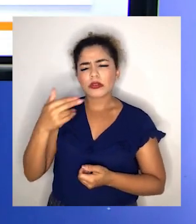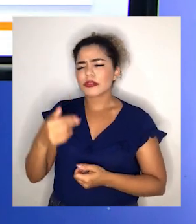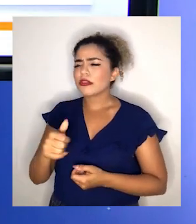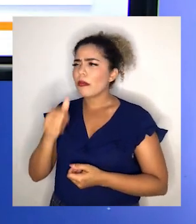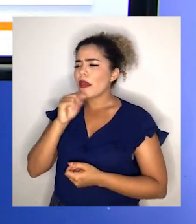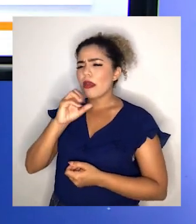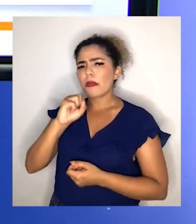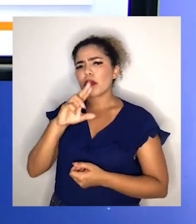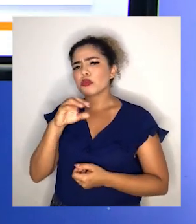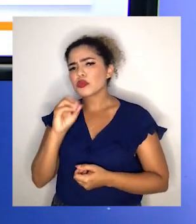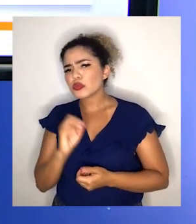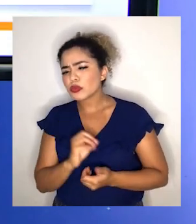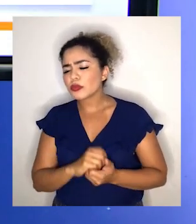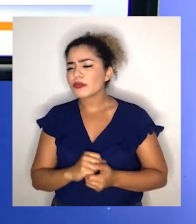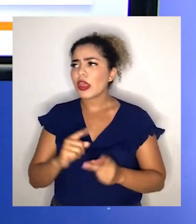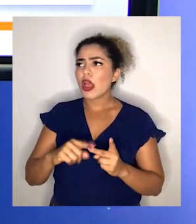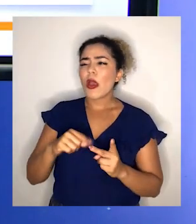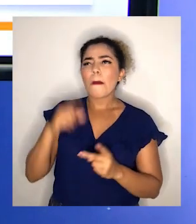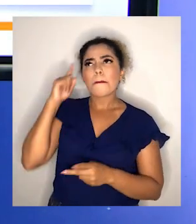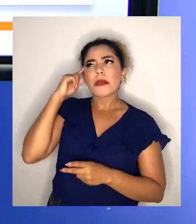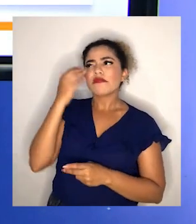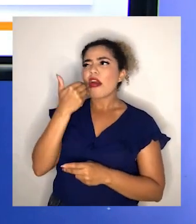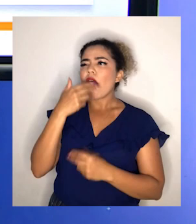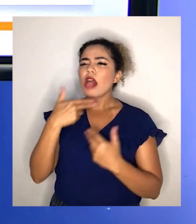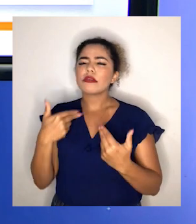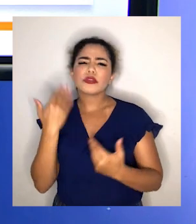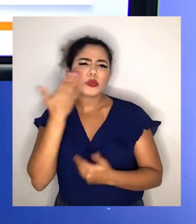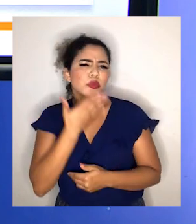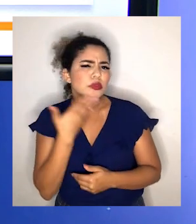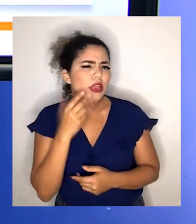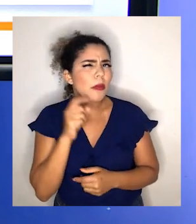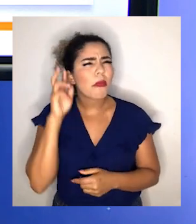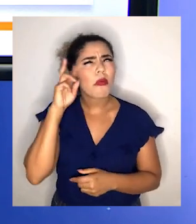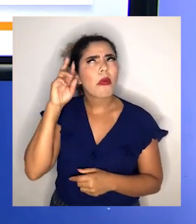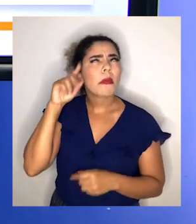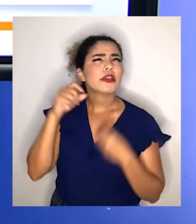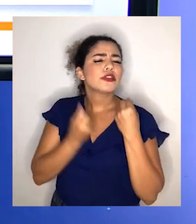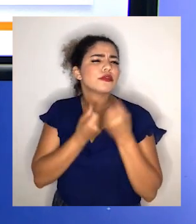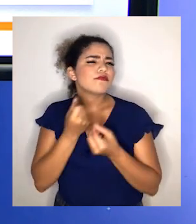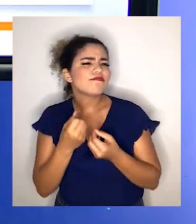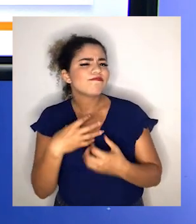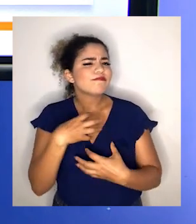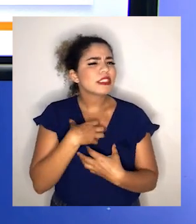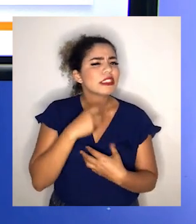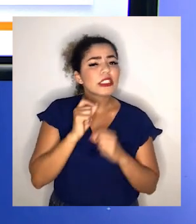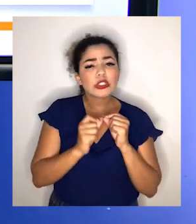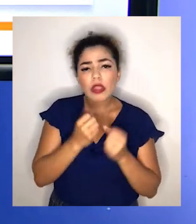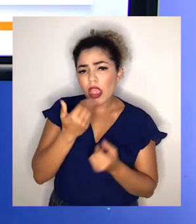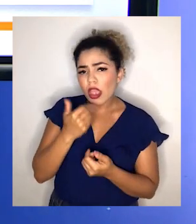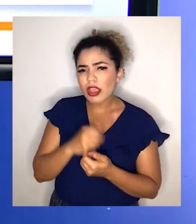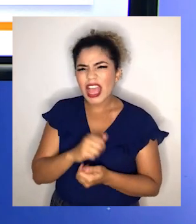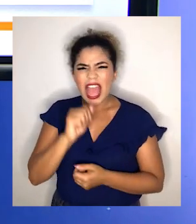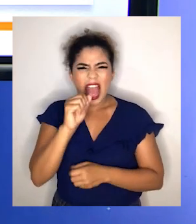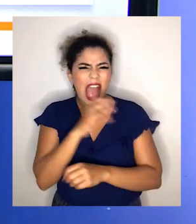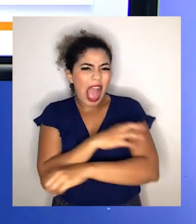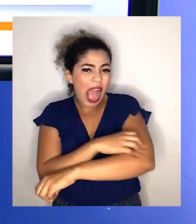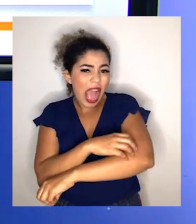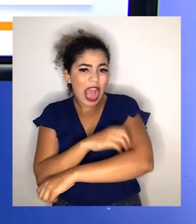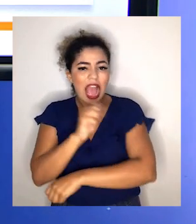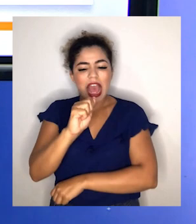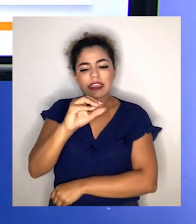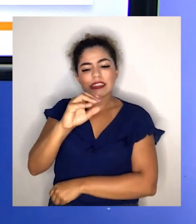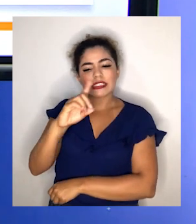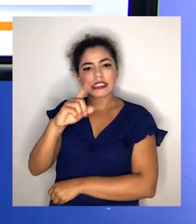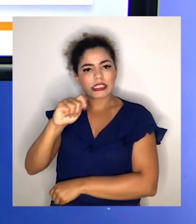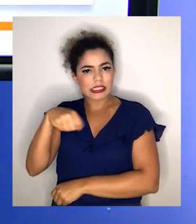Quando você toma um suco, quando você pensa numa fruta, o que você imagina? O que você sente?